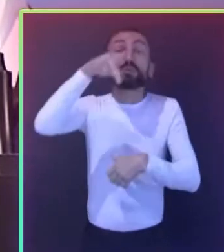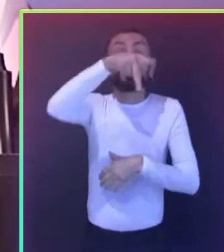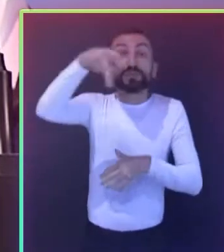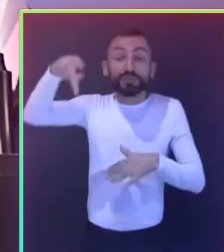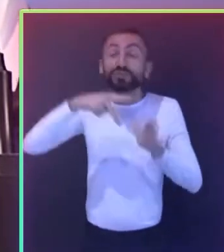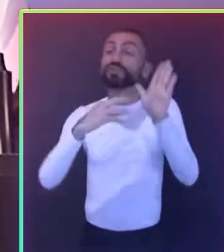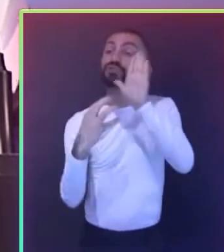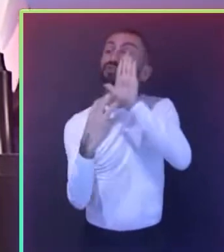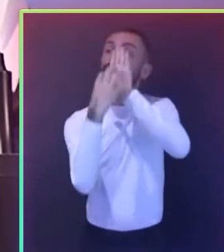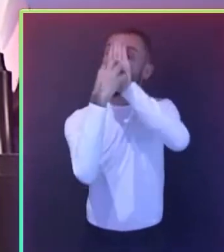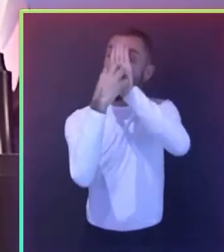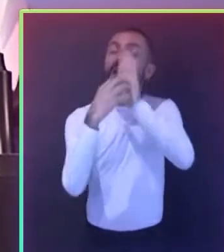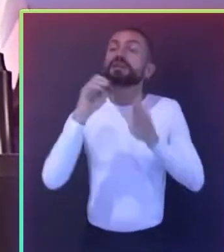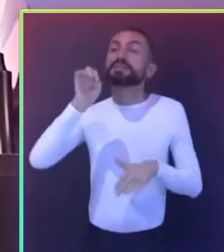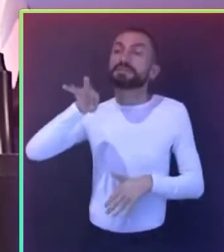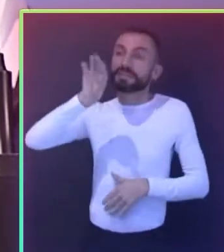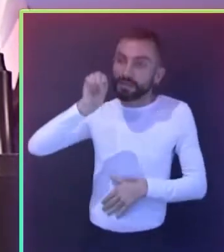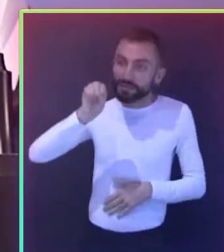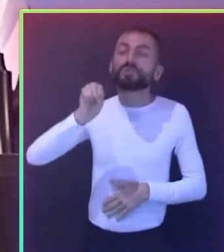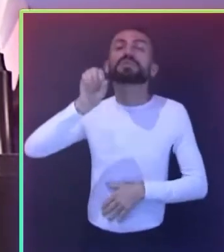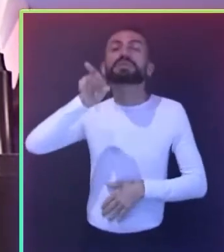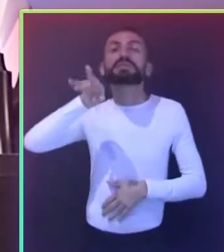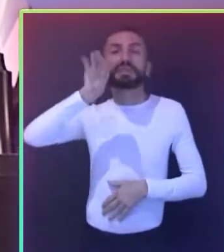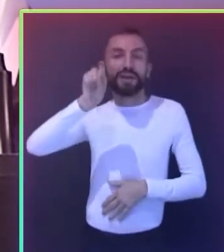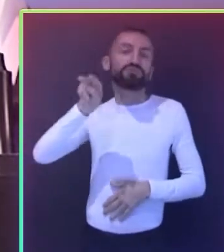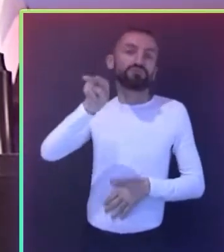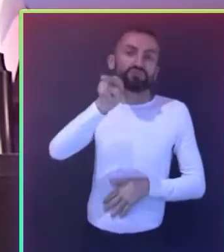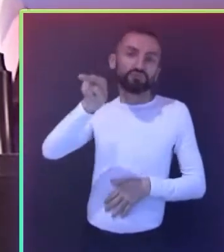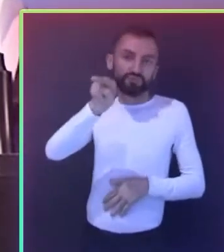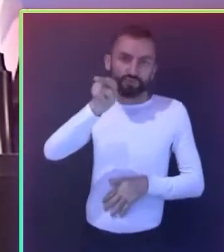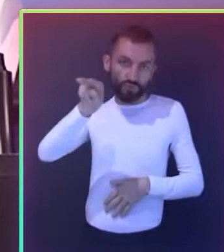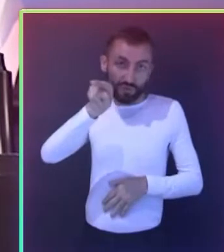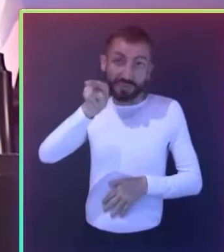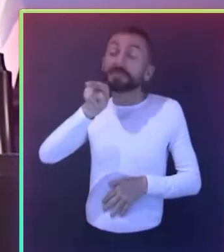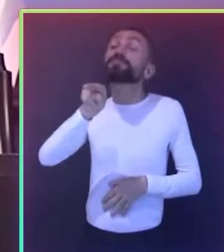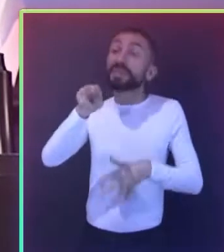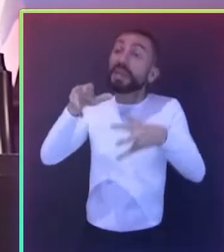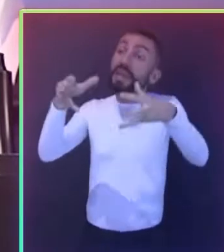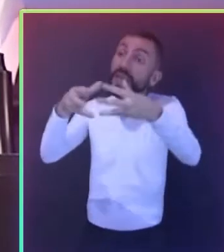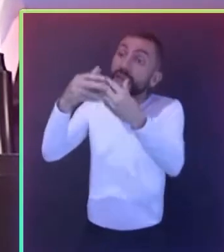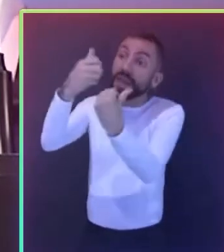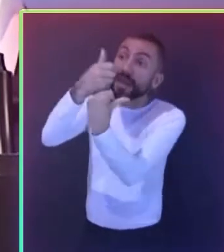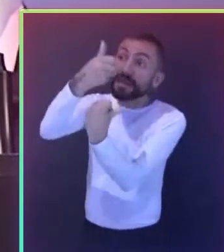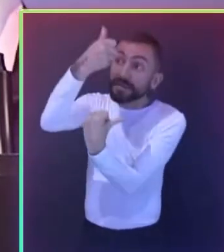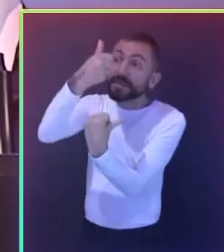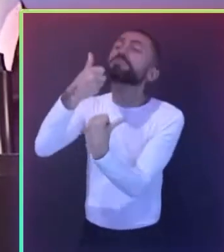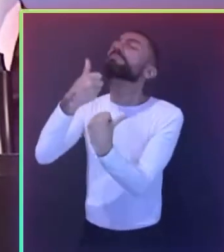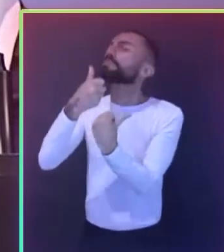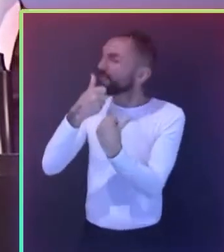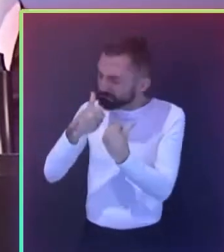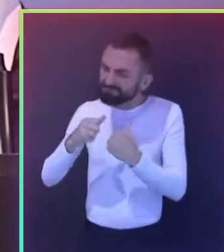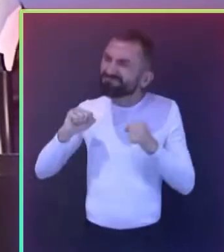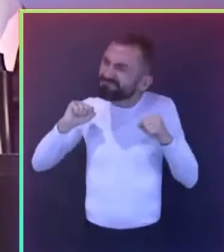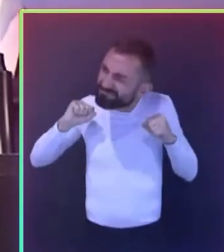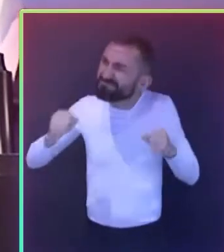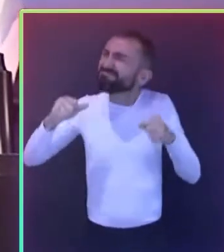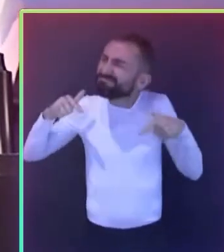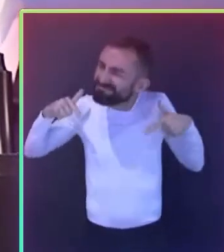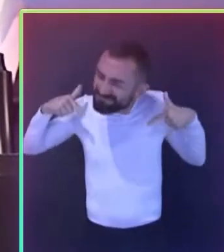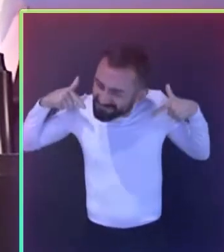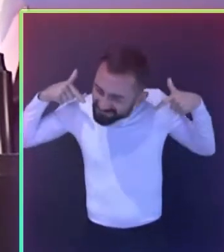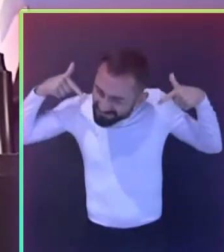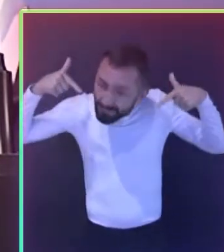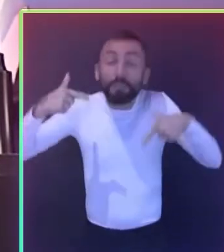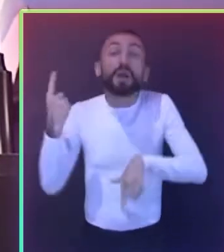titulares Sandro Roberto Valentini Sérgio Roberto nobre que com sua equipe não mediu esforços para que o mestre